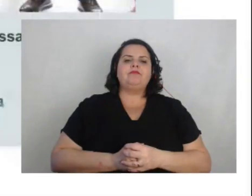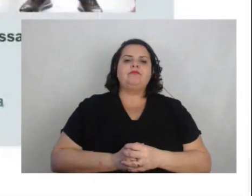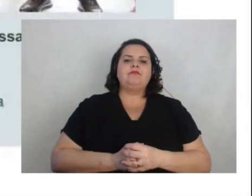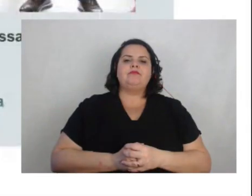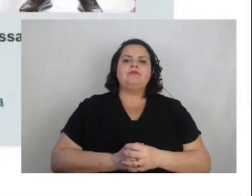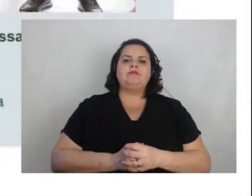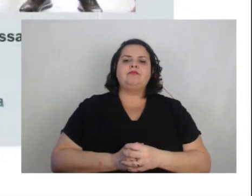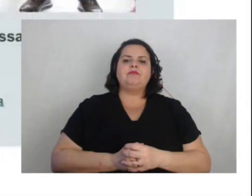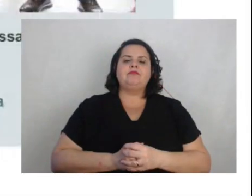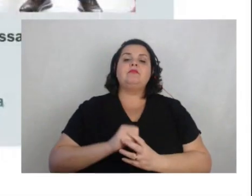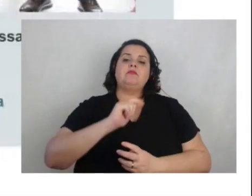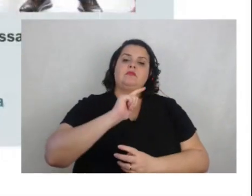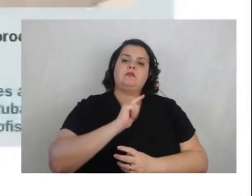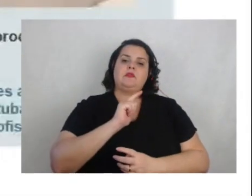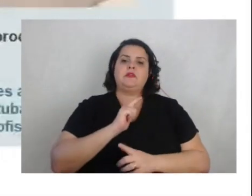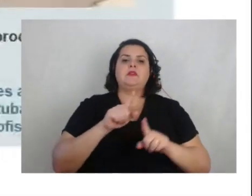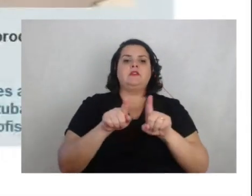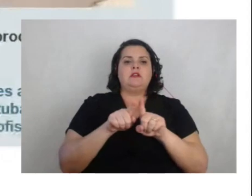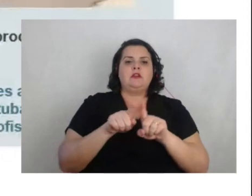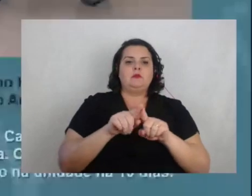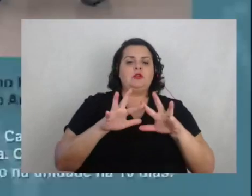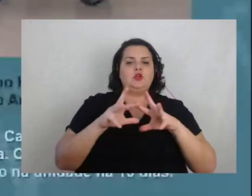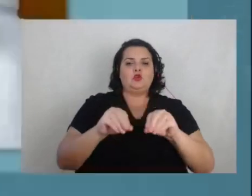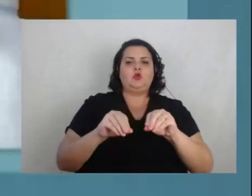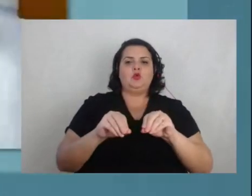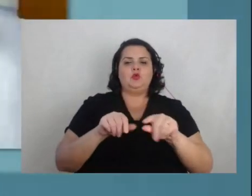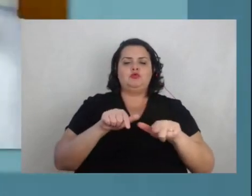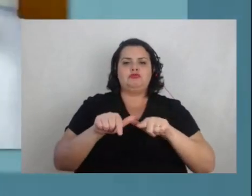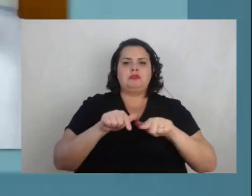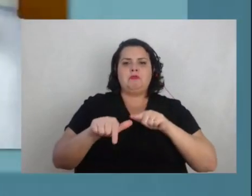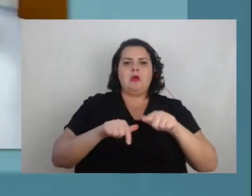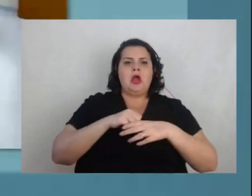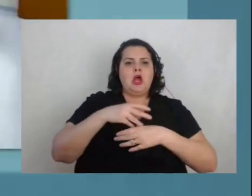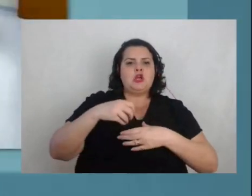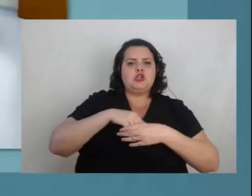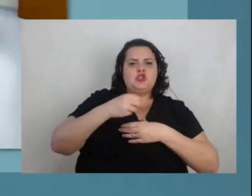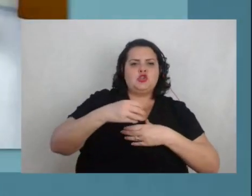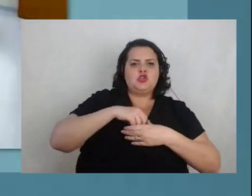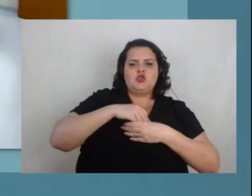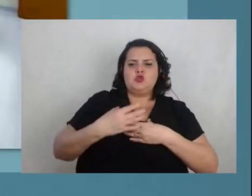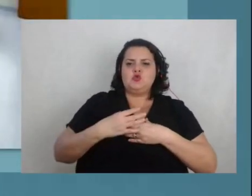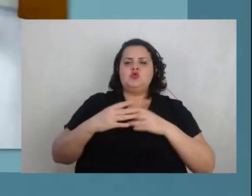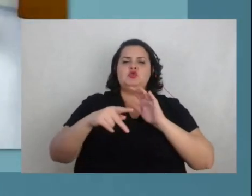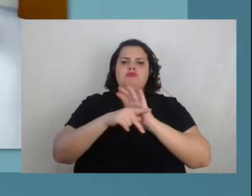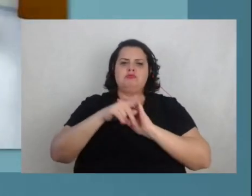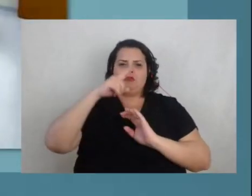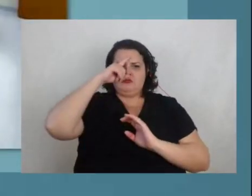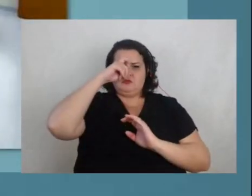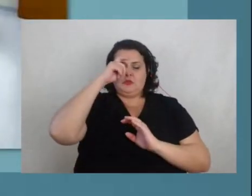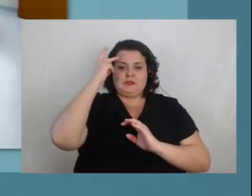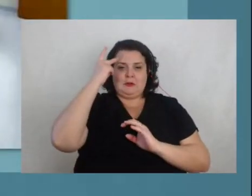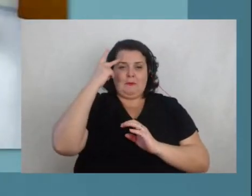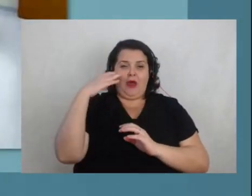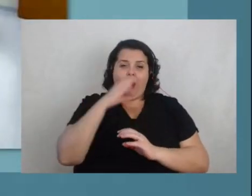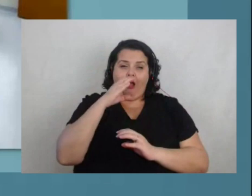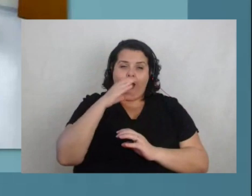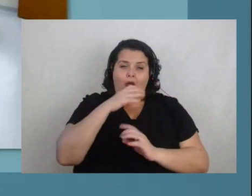também ações em todos os hospitais da SPDM, estou passando rápido, porque senão